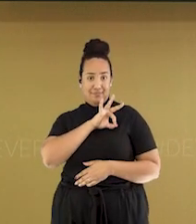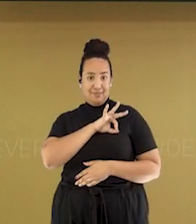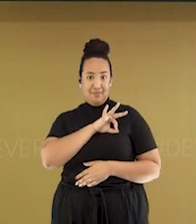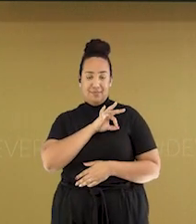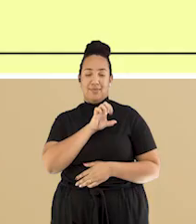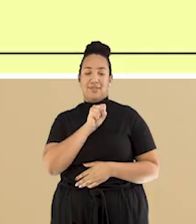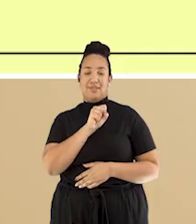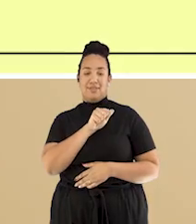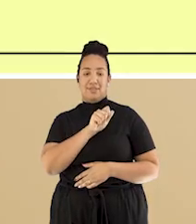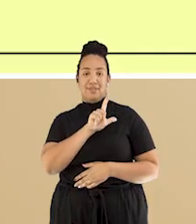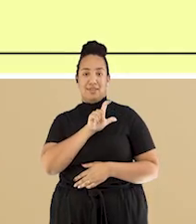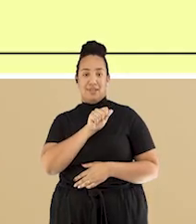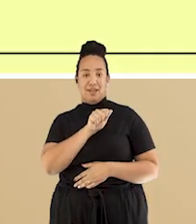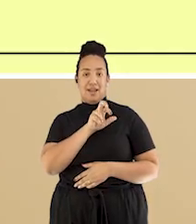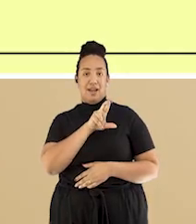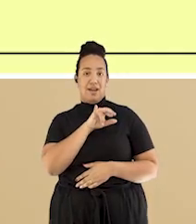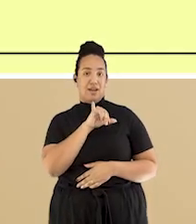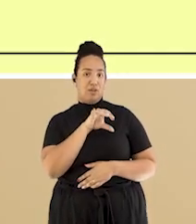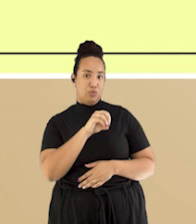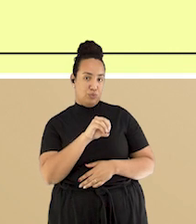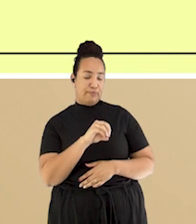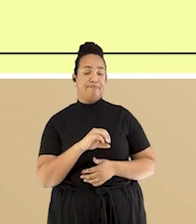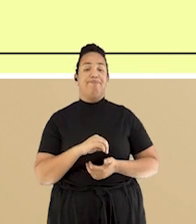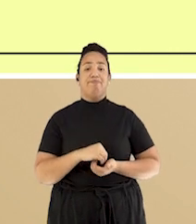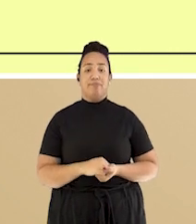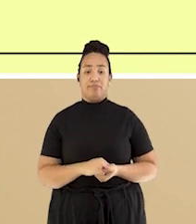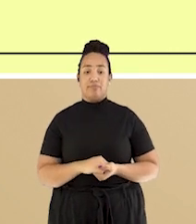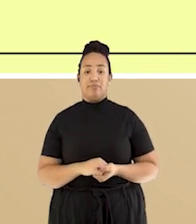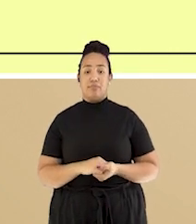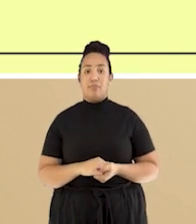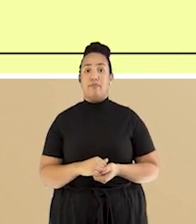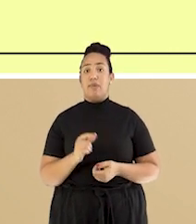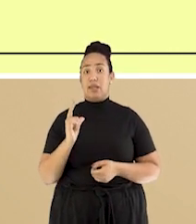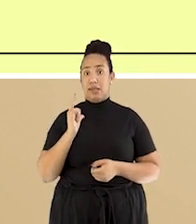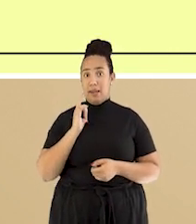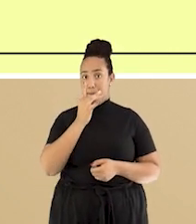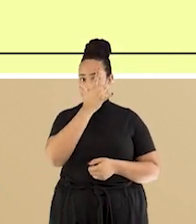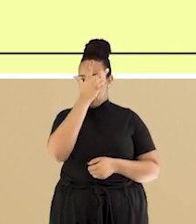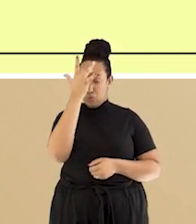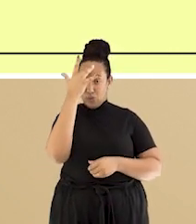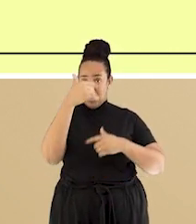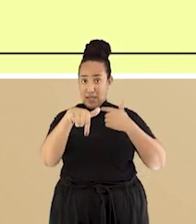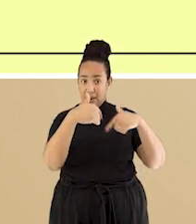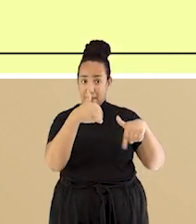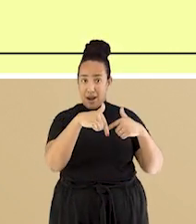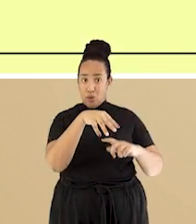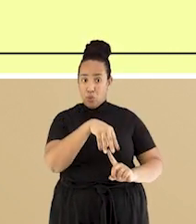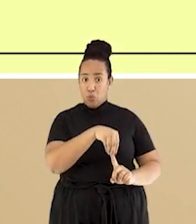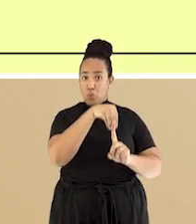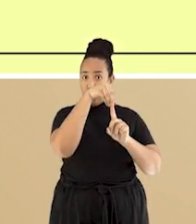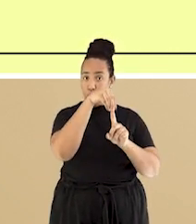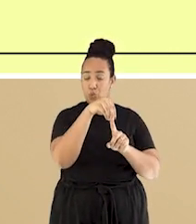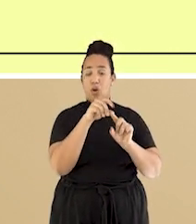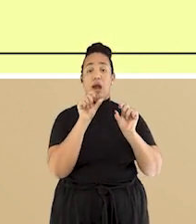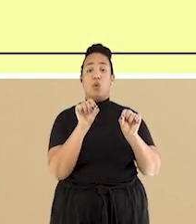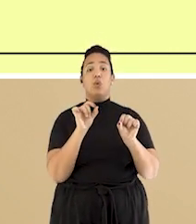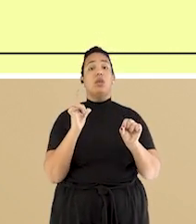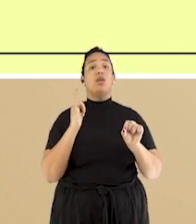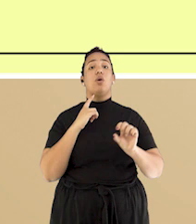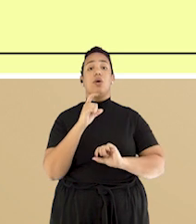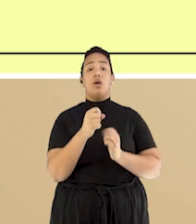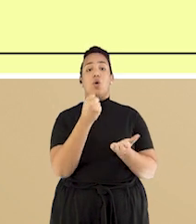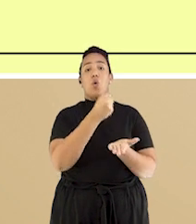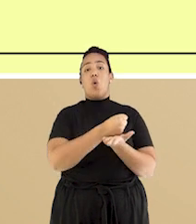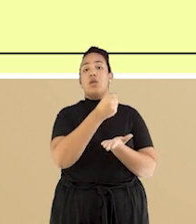salário. Muitas pessoas trabalham para um só patrão e nesse caso existe um contrato, que é como um acordo